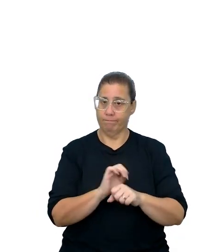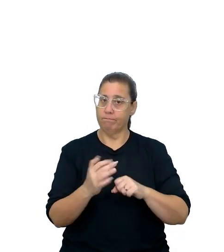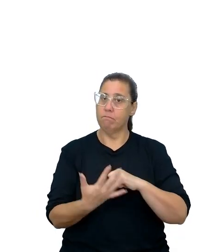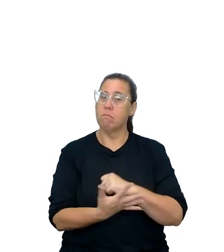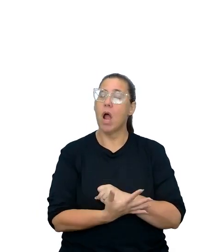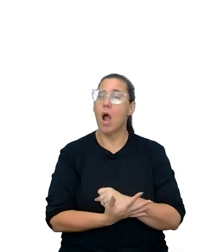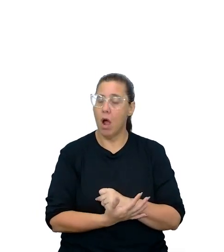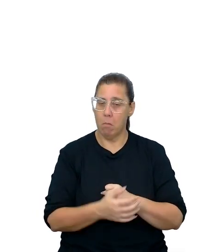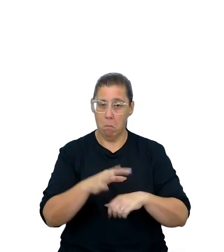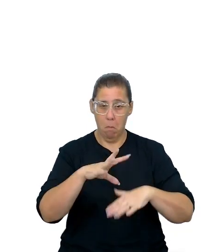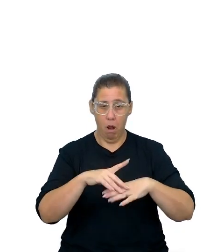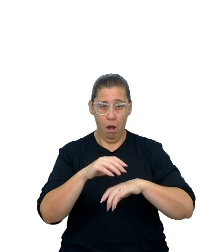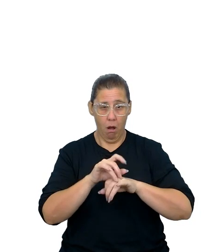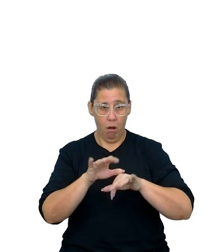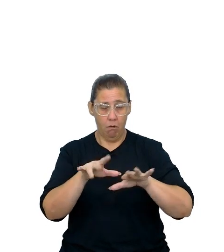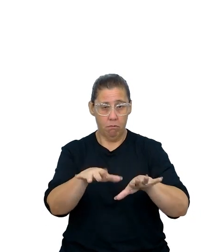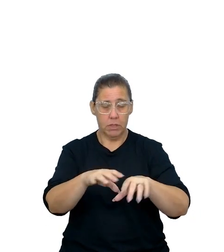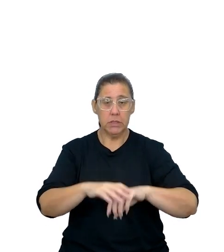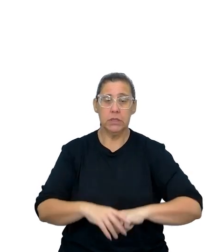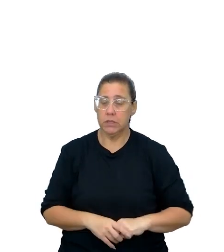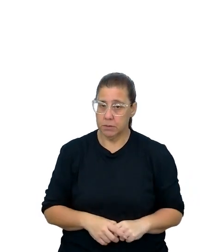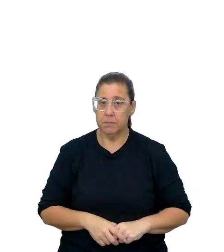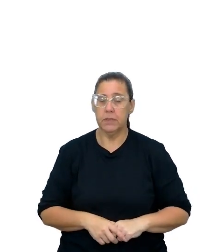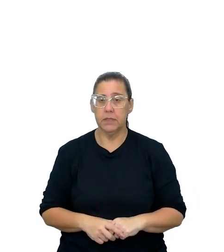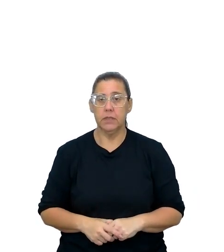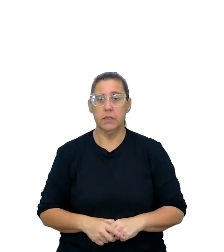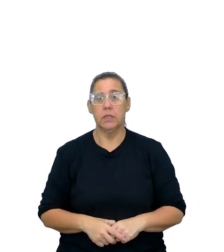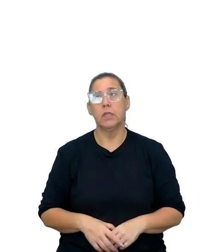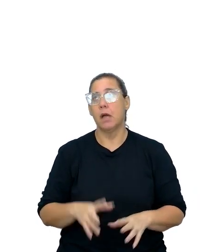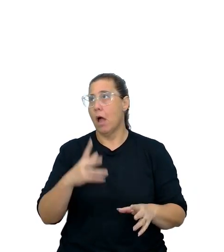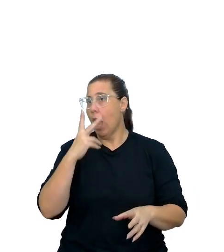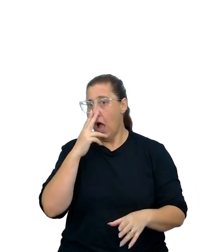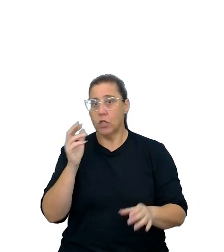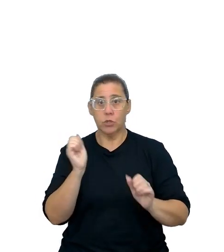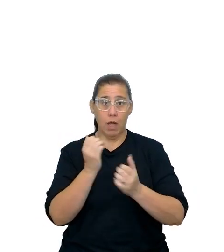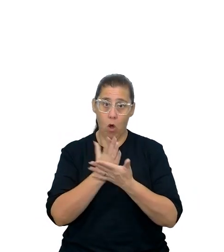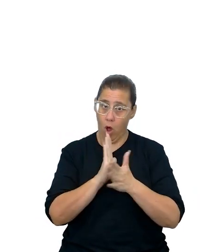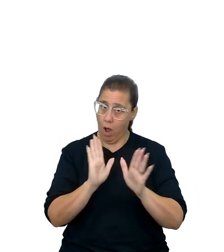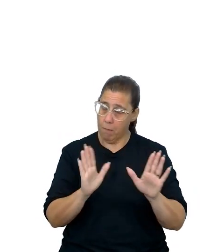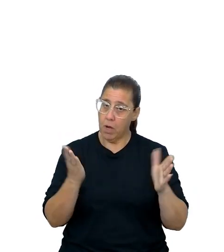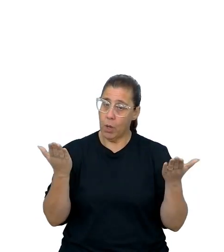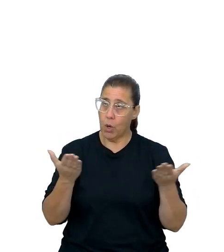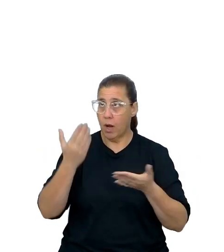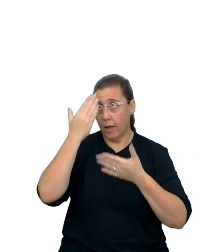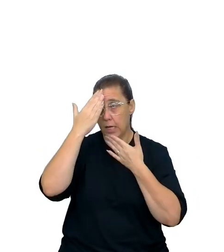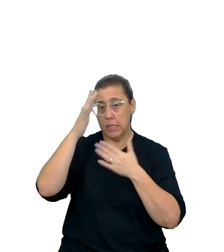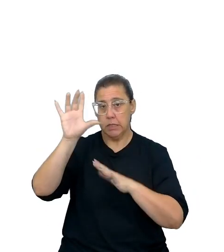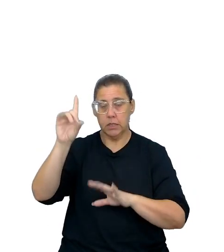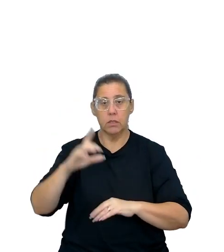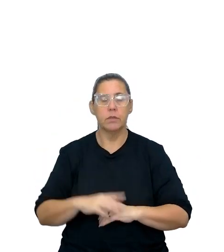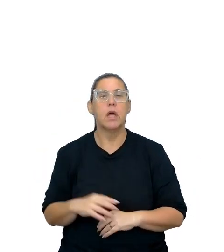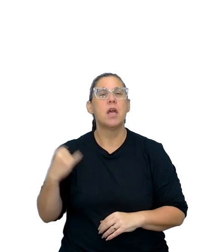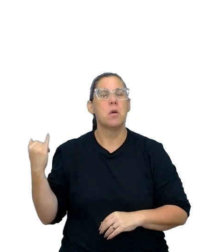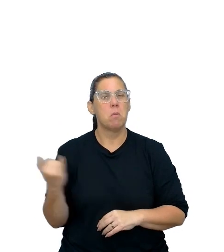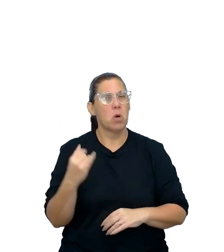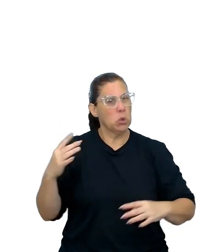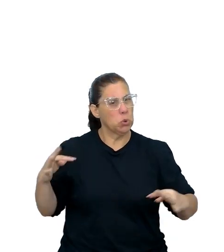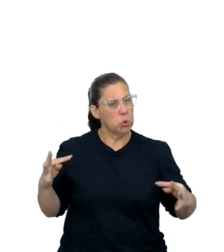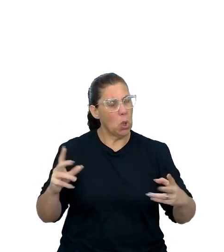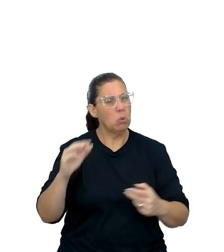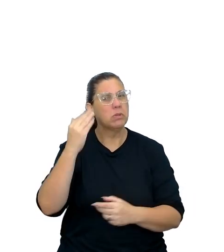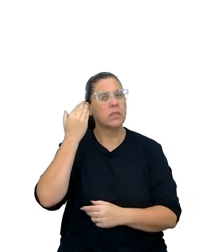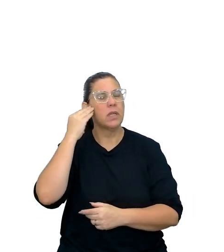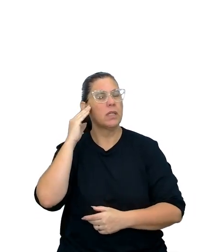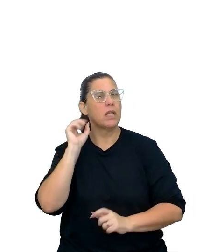aí, né, crucial que vivenciamos, que graças a Deus está passando tudo isso. Então é importante que todos compreendam, né, o